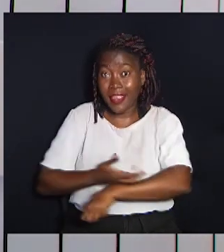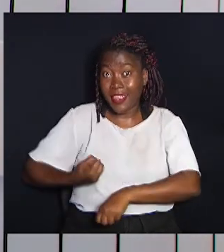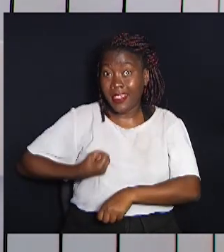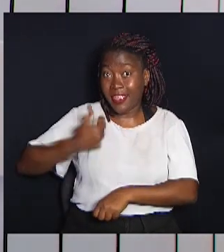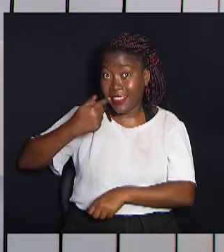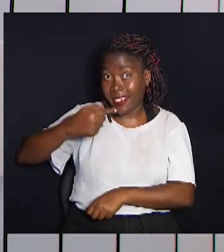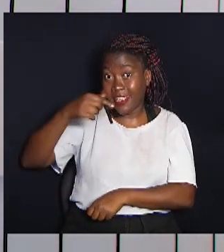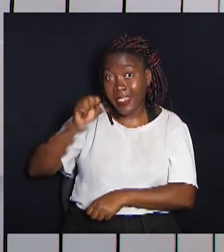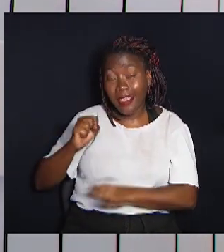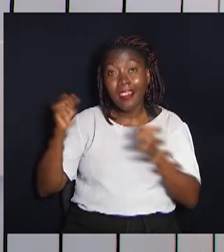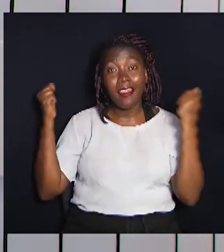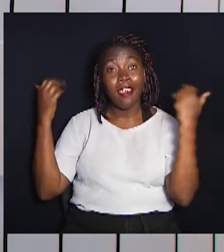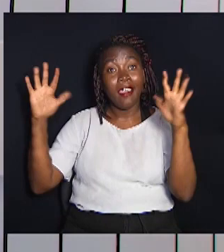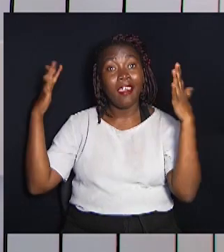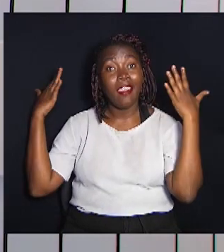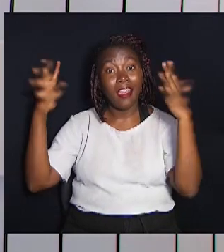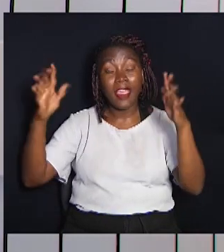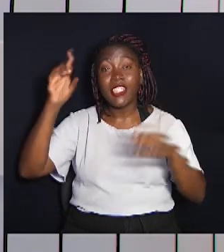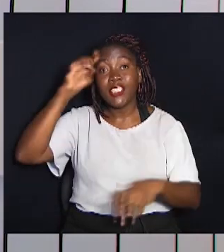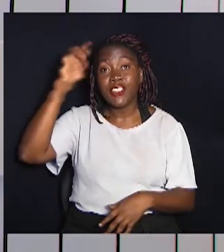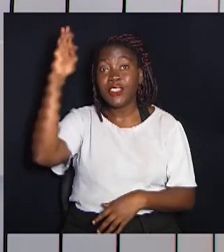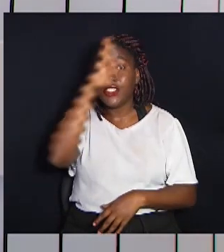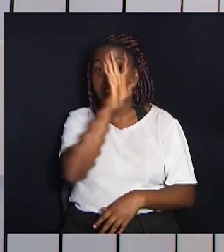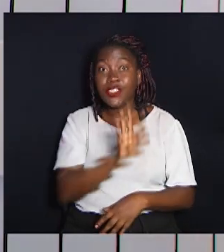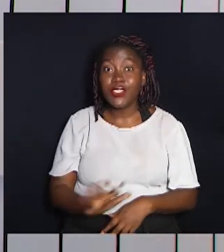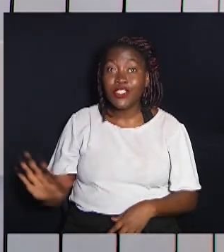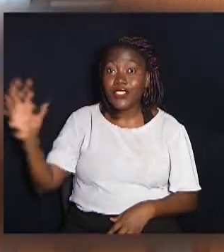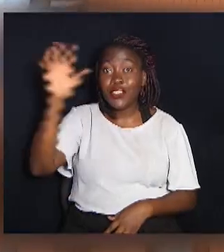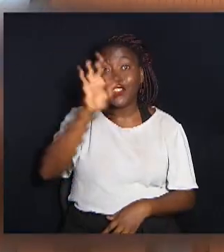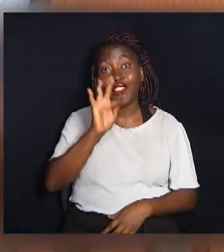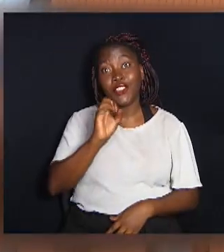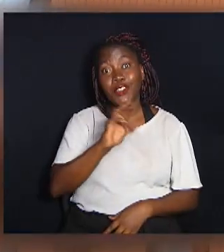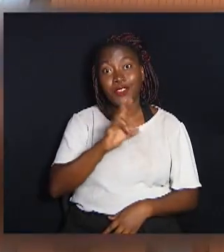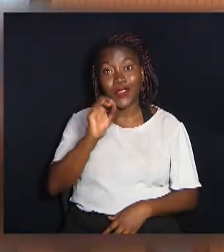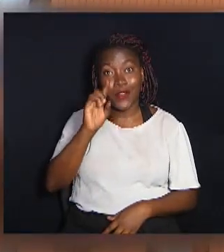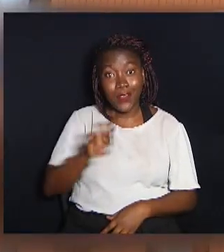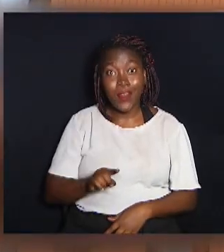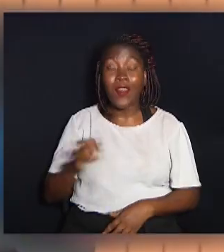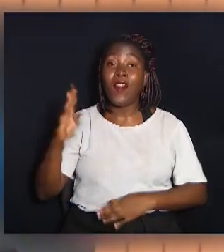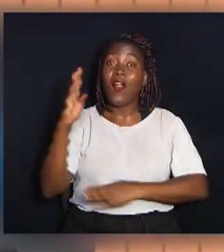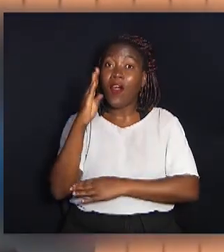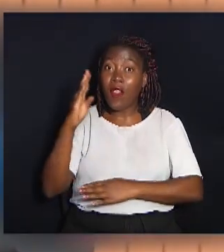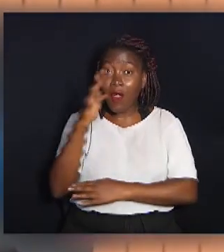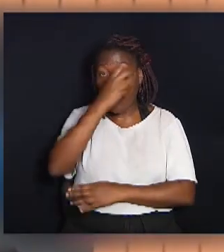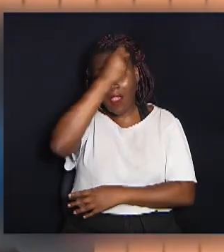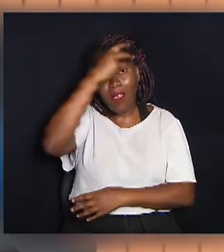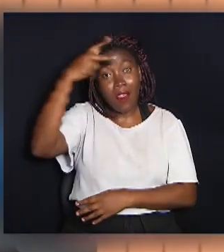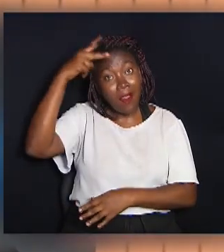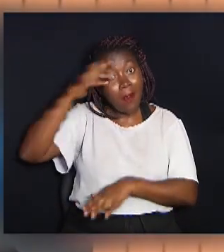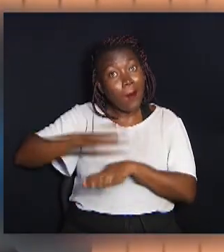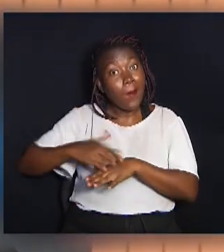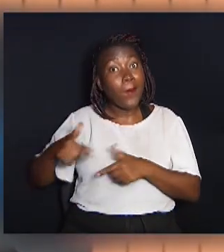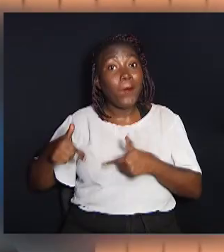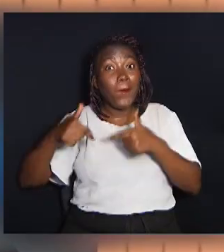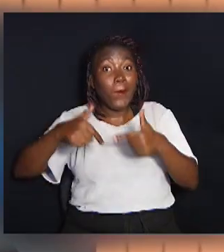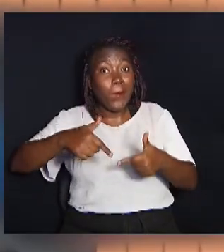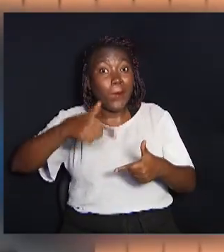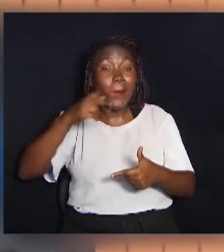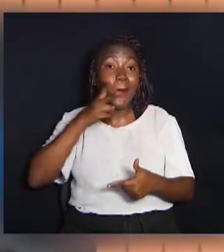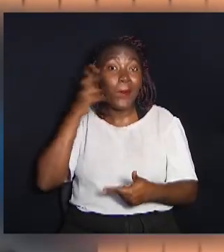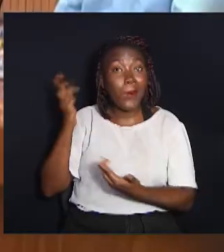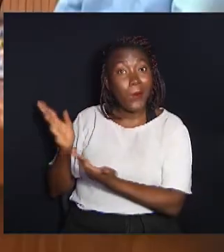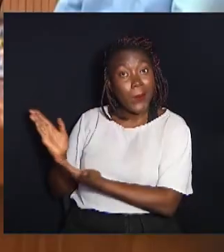78 comemorou o Dia Nacional do Forró. A Câmara Municipal, por iniciativa do vereador